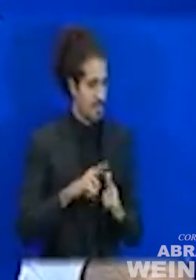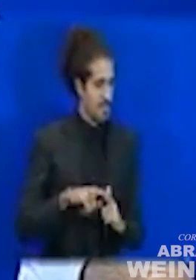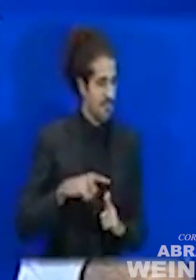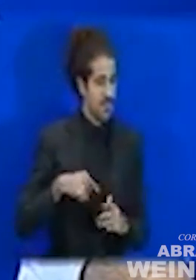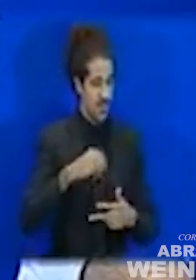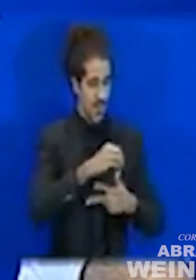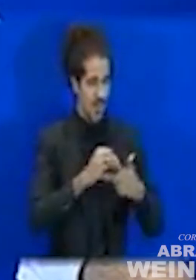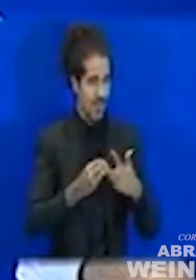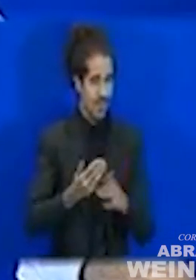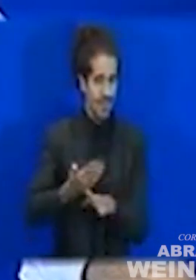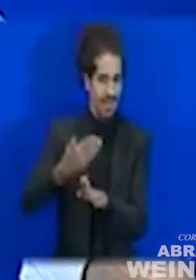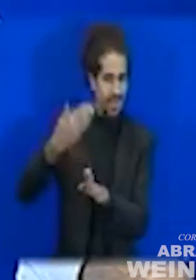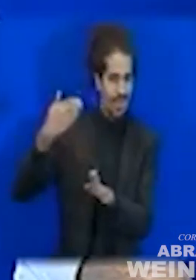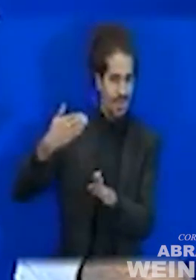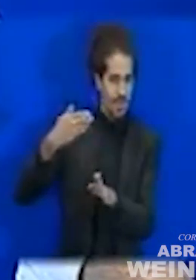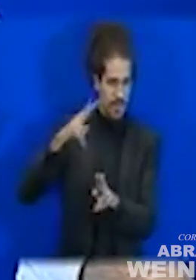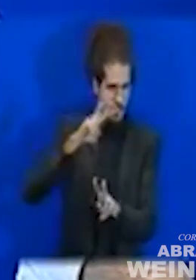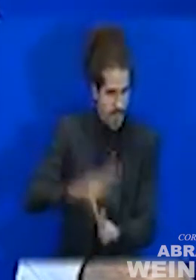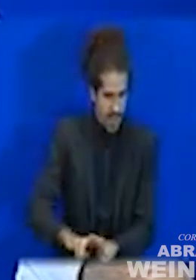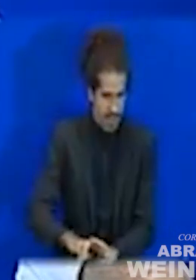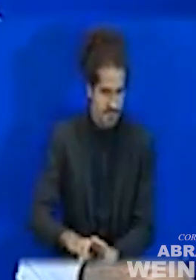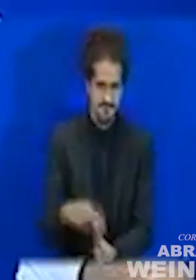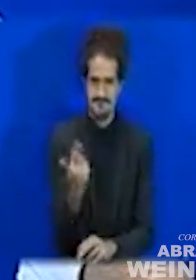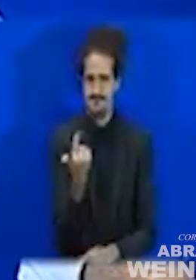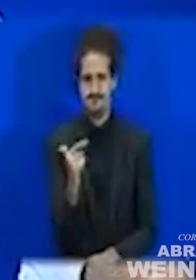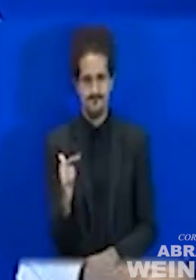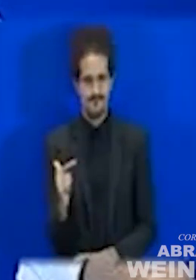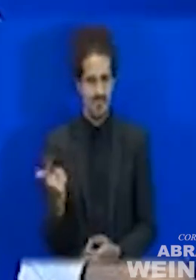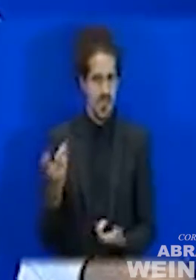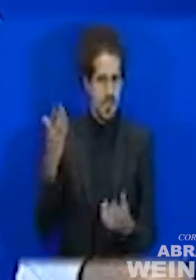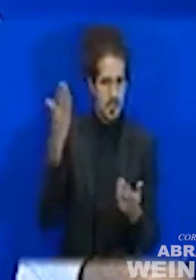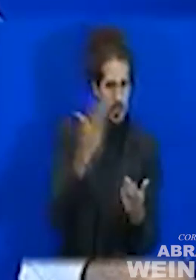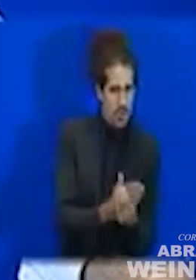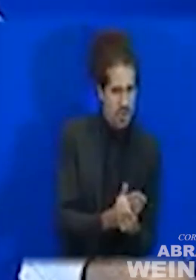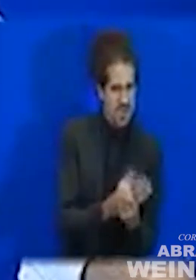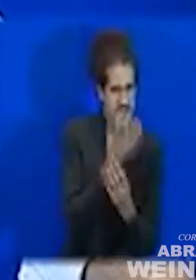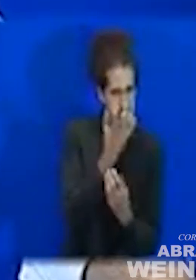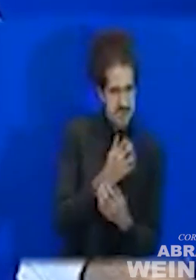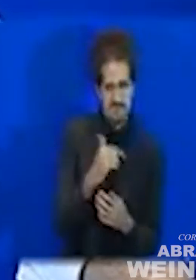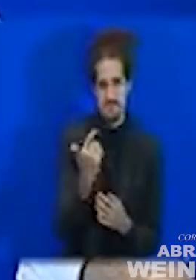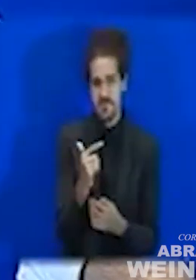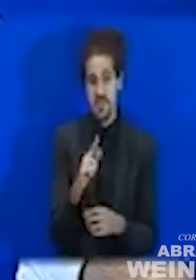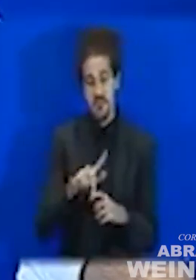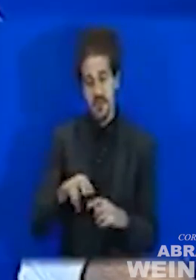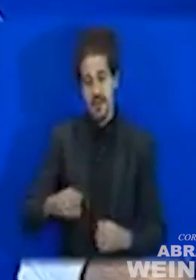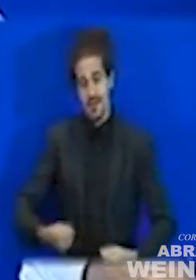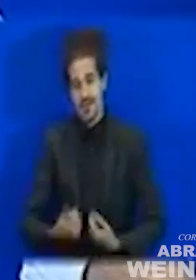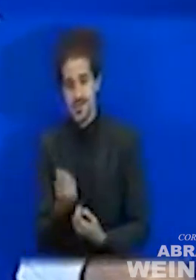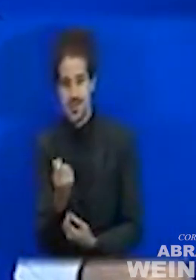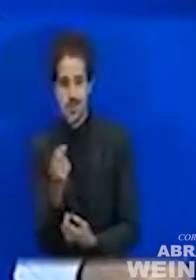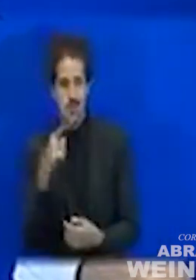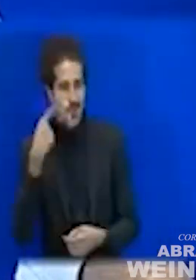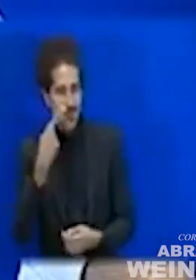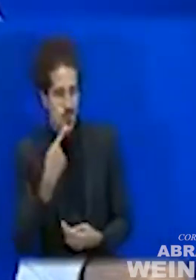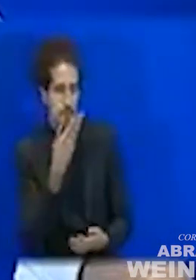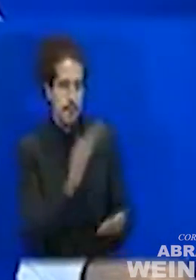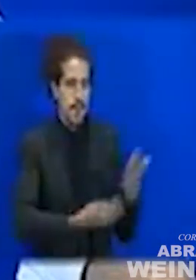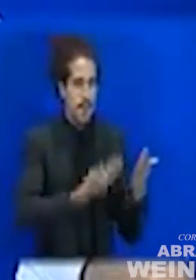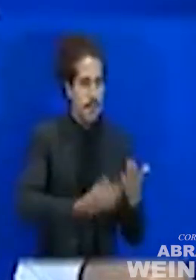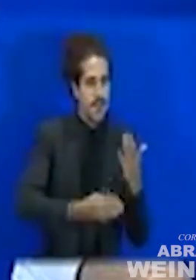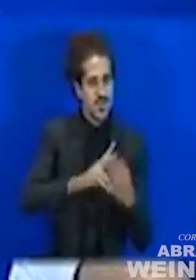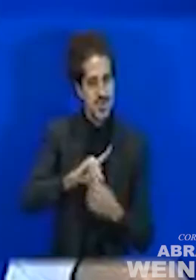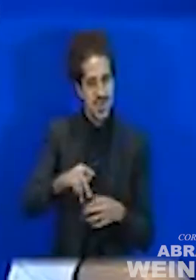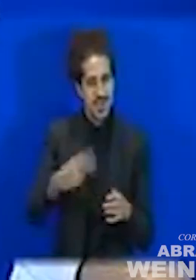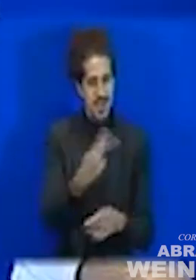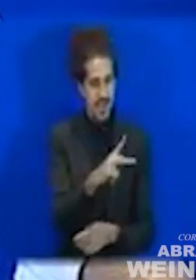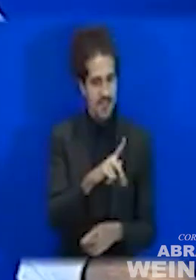teve hoje. Não vai ser presa por causa disso. Não vai sofrer um processo grande. Vai gastar dinheiro com advogado, vai perder alguns dias e vai